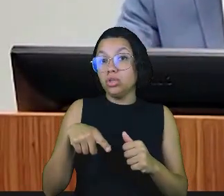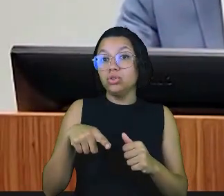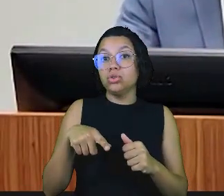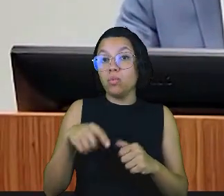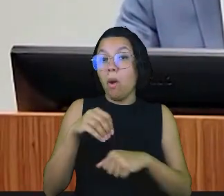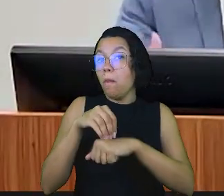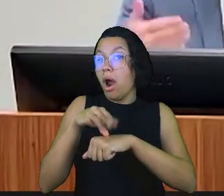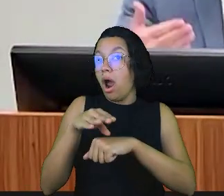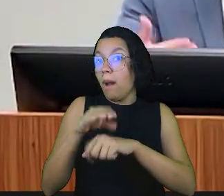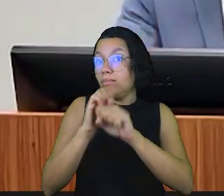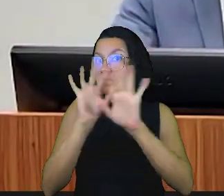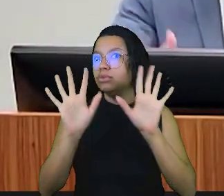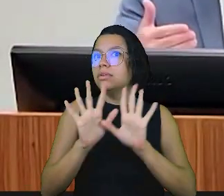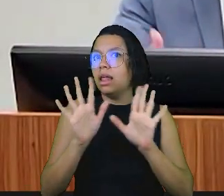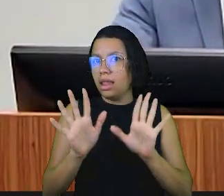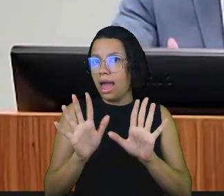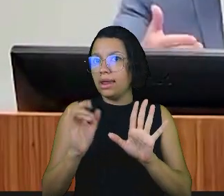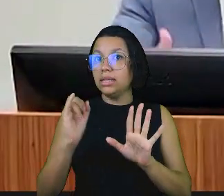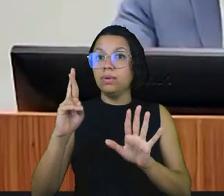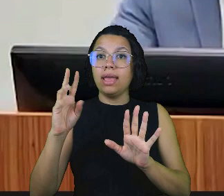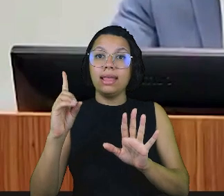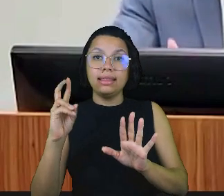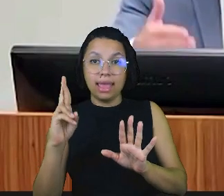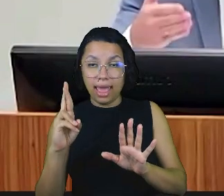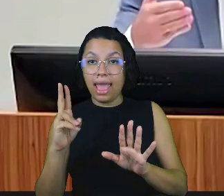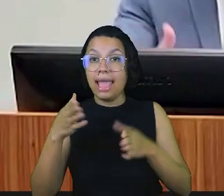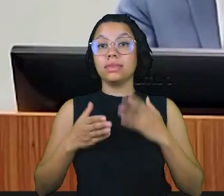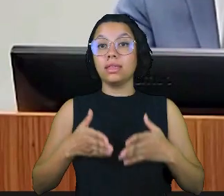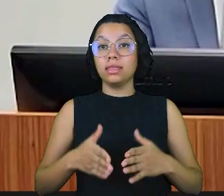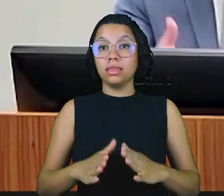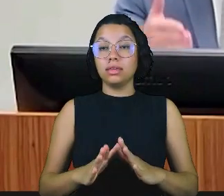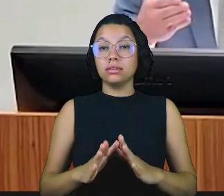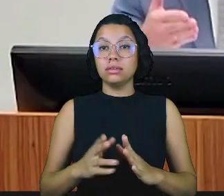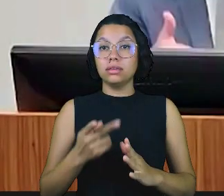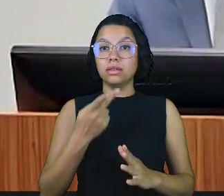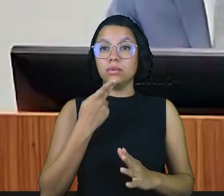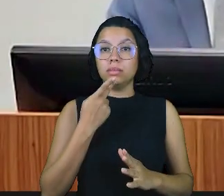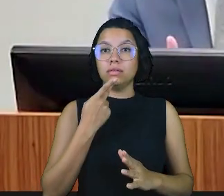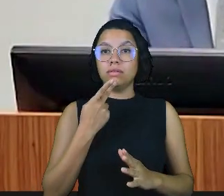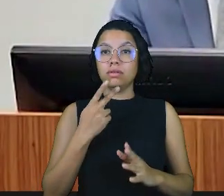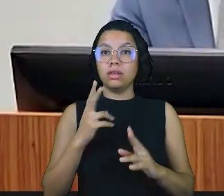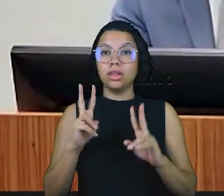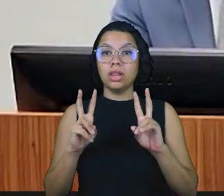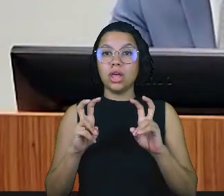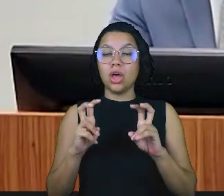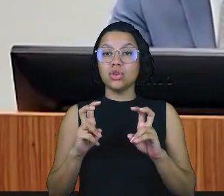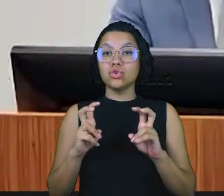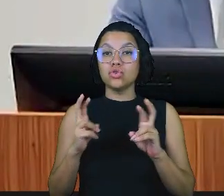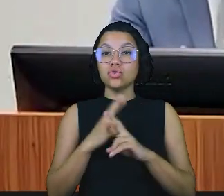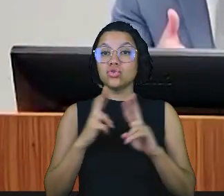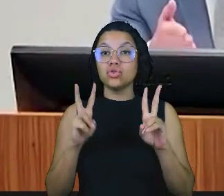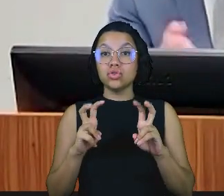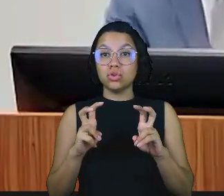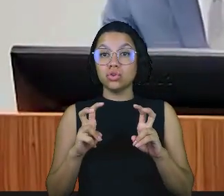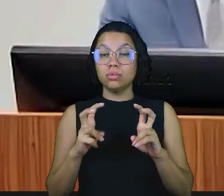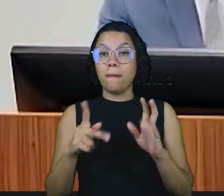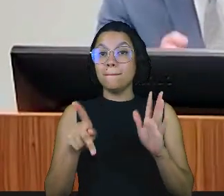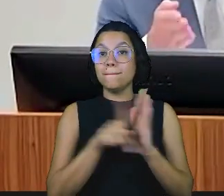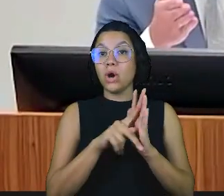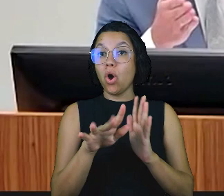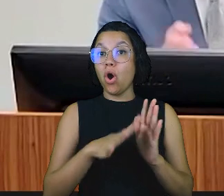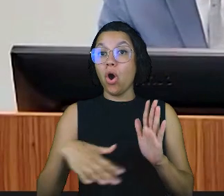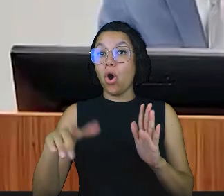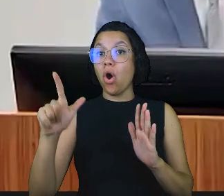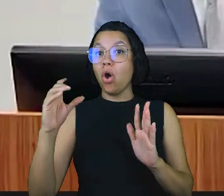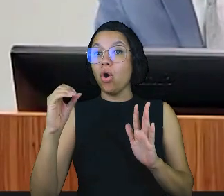o IRDR nasceu para tratar de temas locais, um